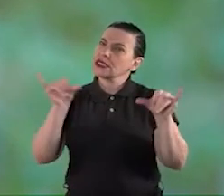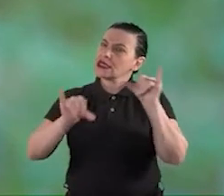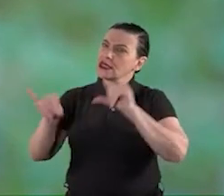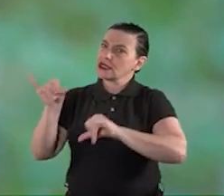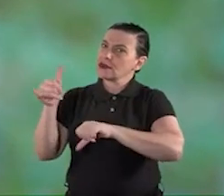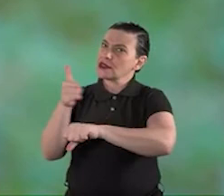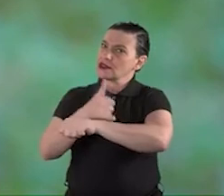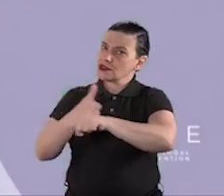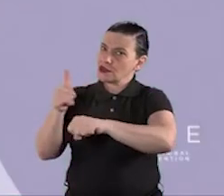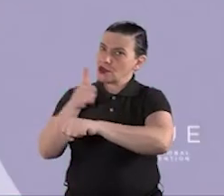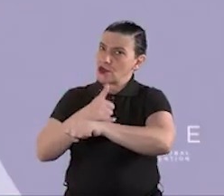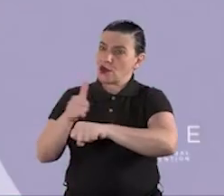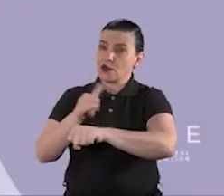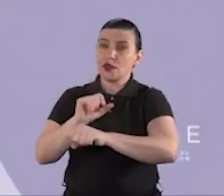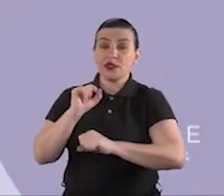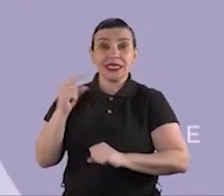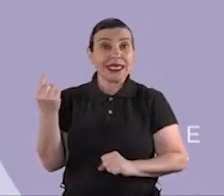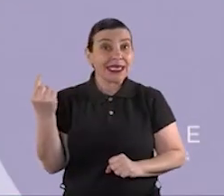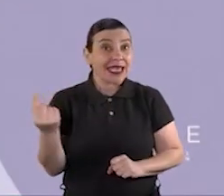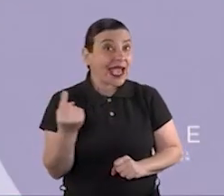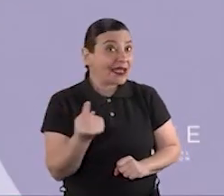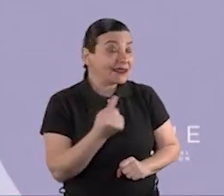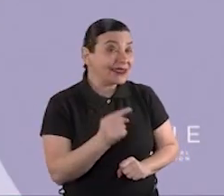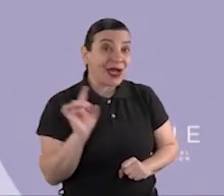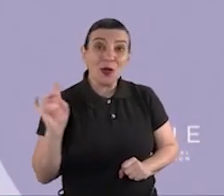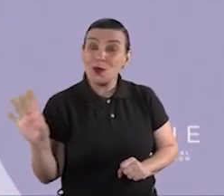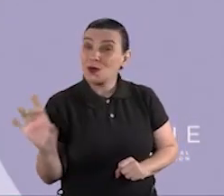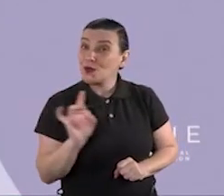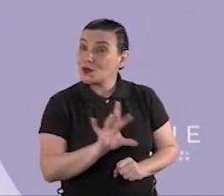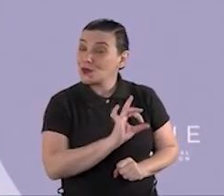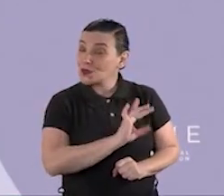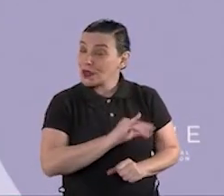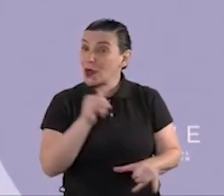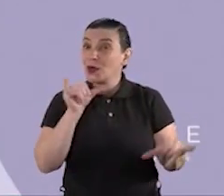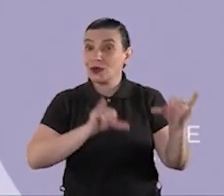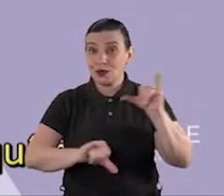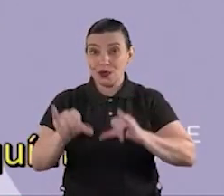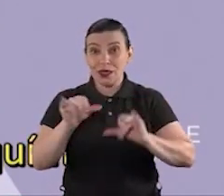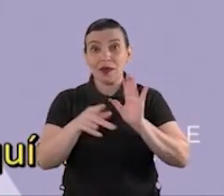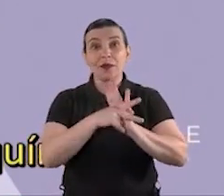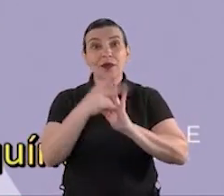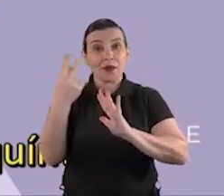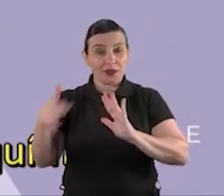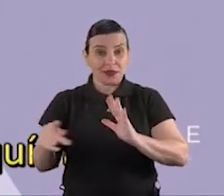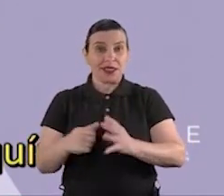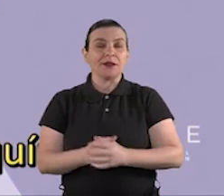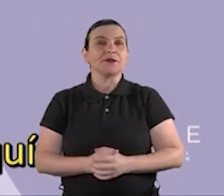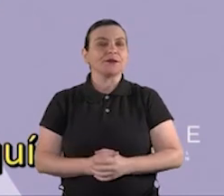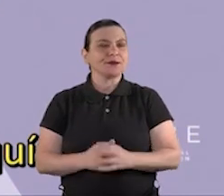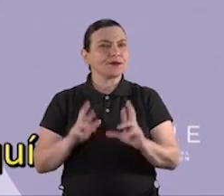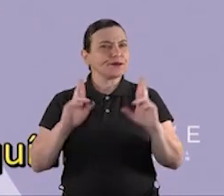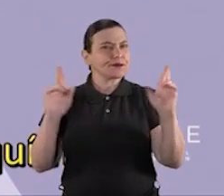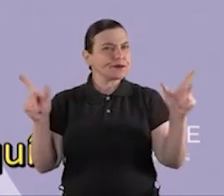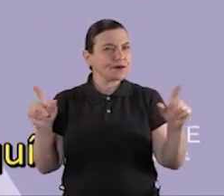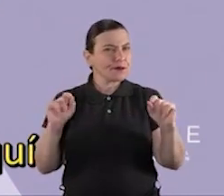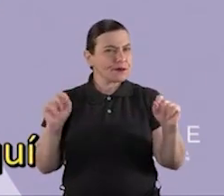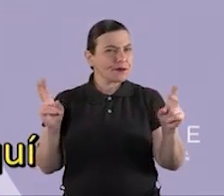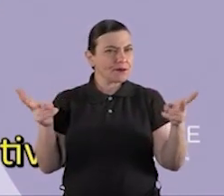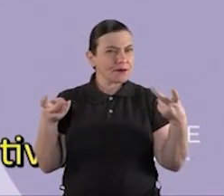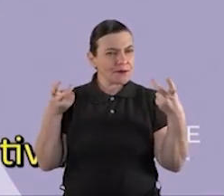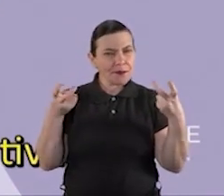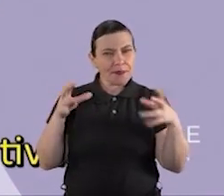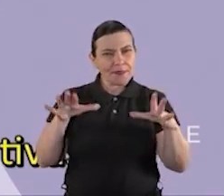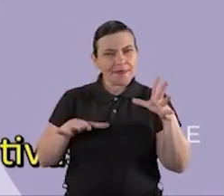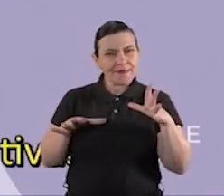Química de óleos essenciais e cada óleo essencial é o único em sua o mesmo diferenças aparentemente